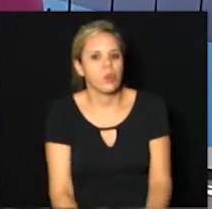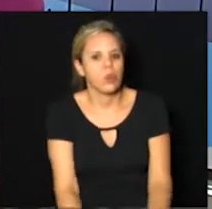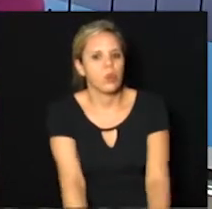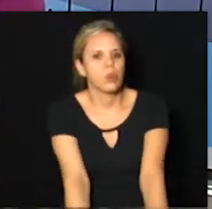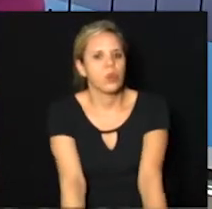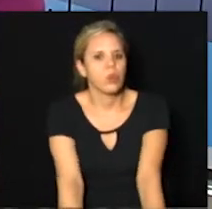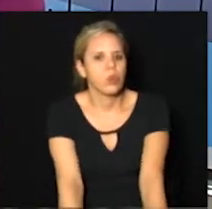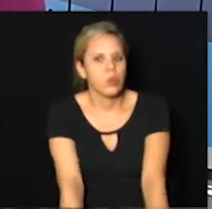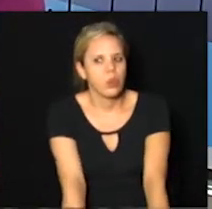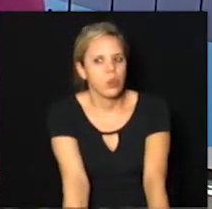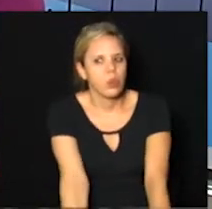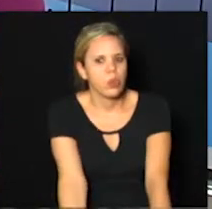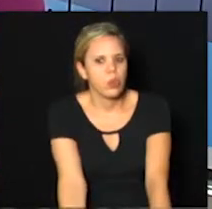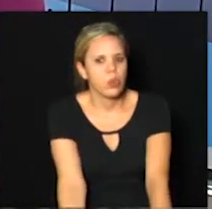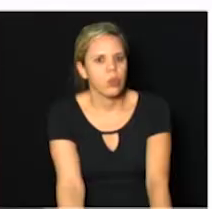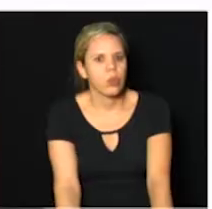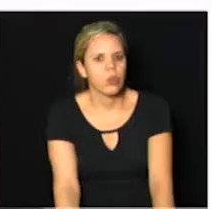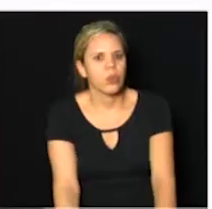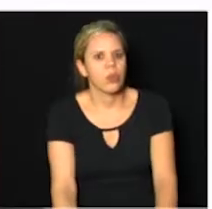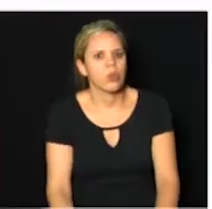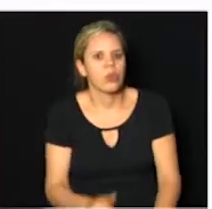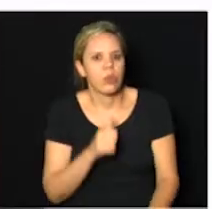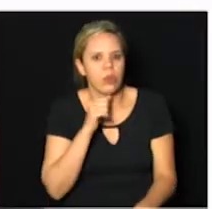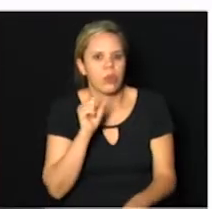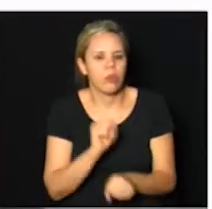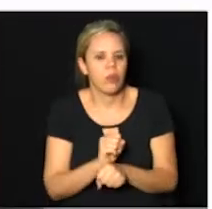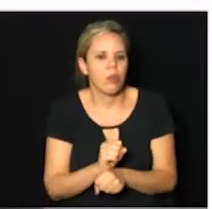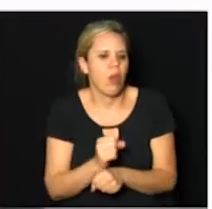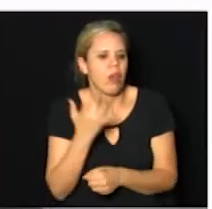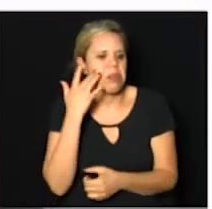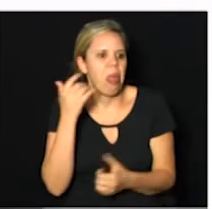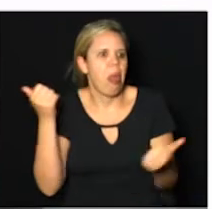E não, a menopausa não pode ser encarada como algo terrível, né?